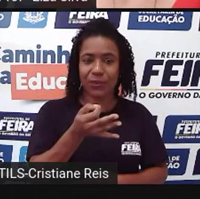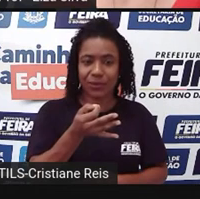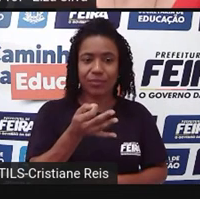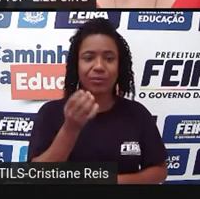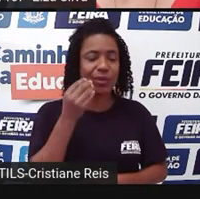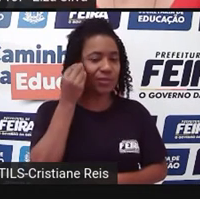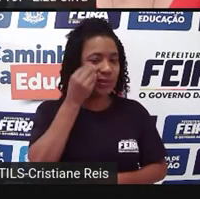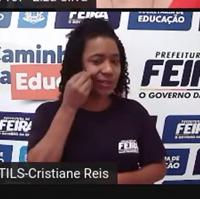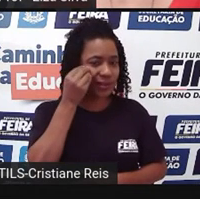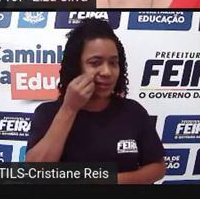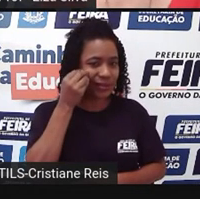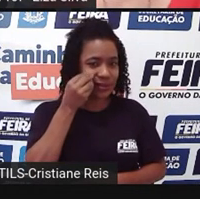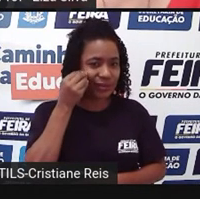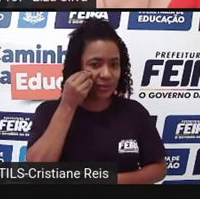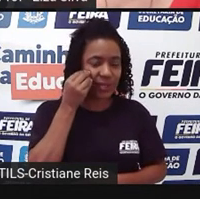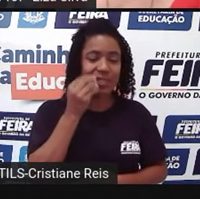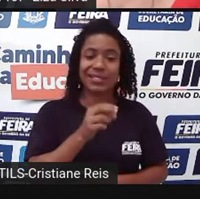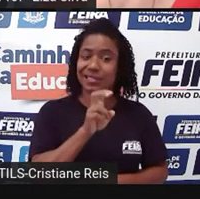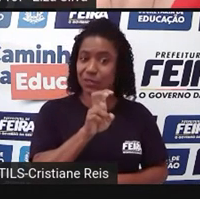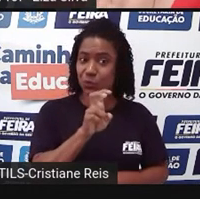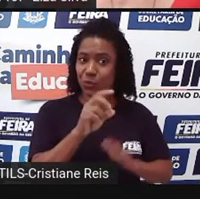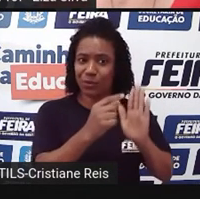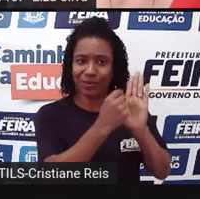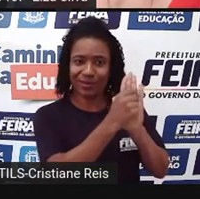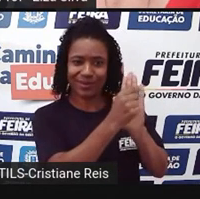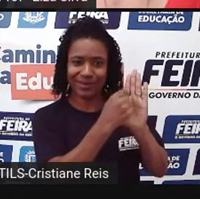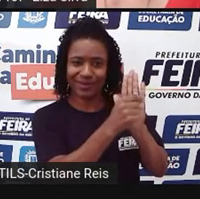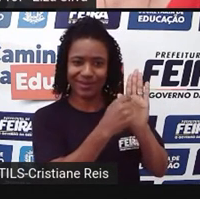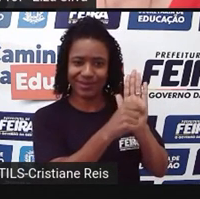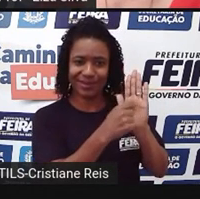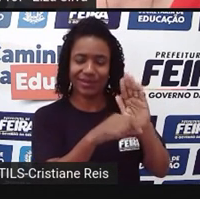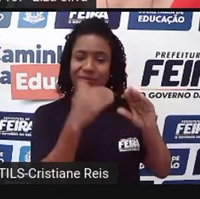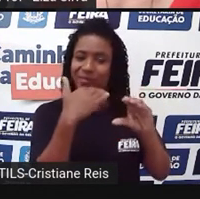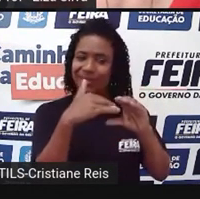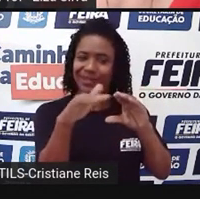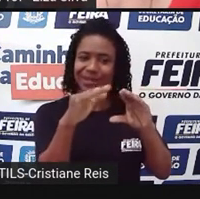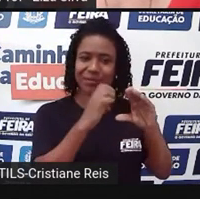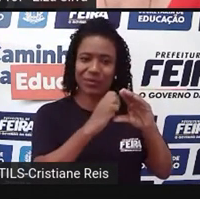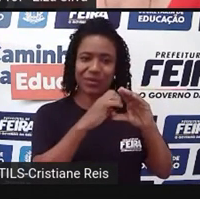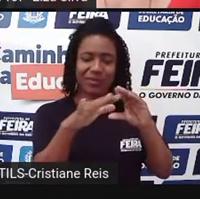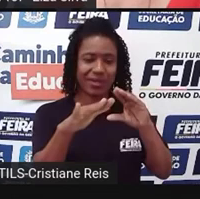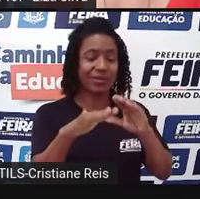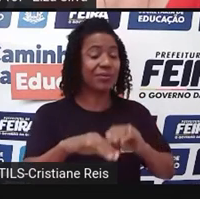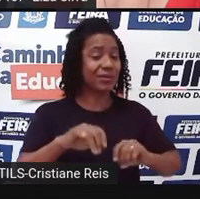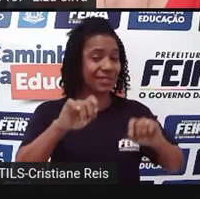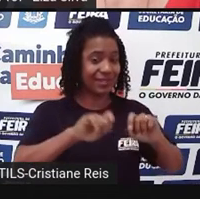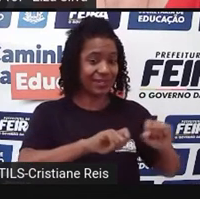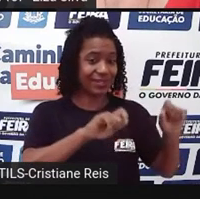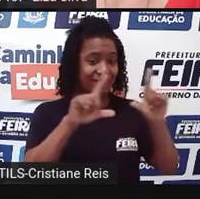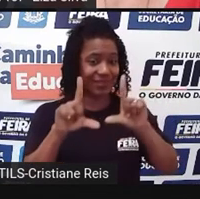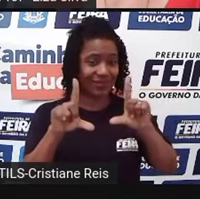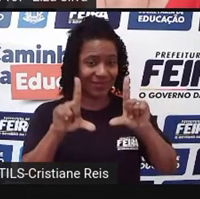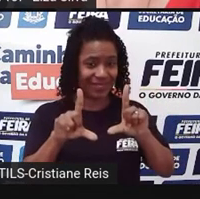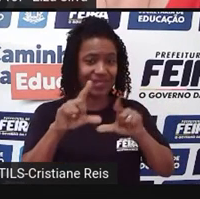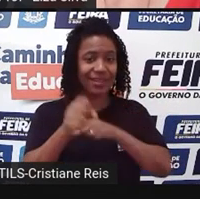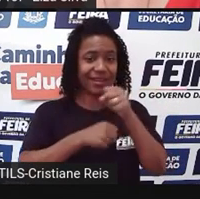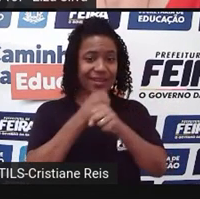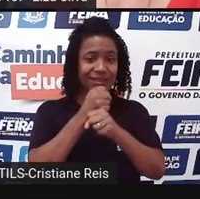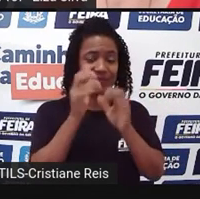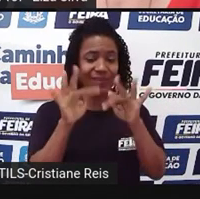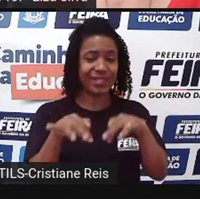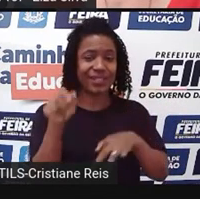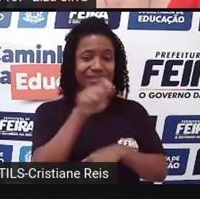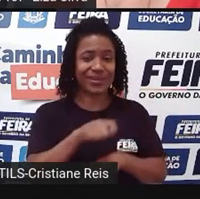vocês podem escrever até 5 linhas e enviar para o nosso e-mail TV. Anos